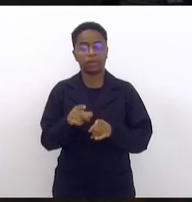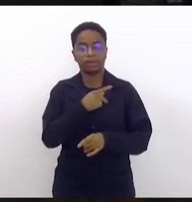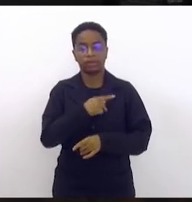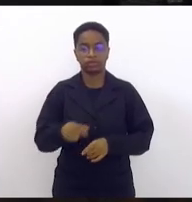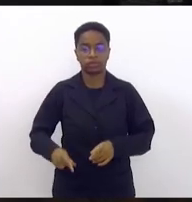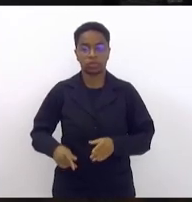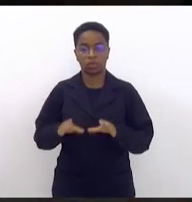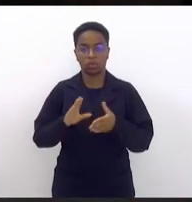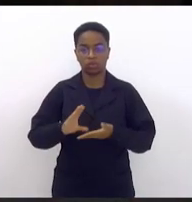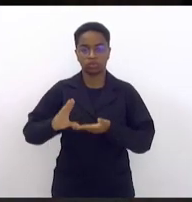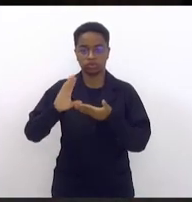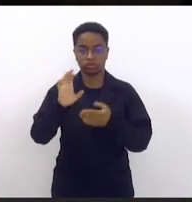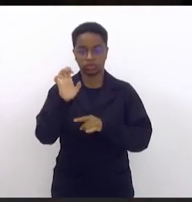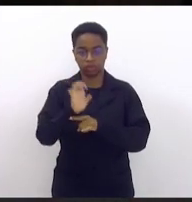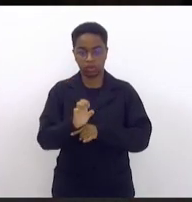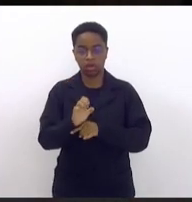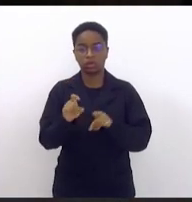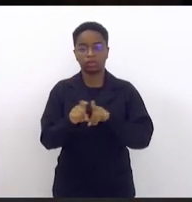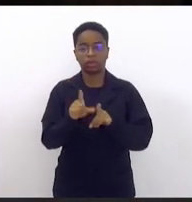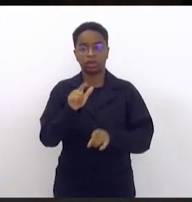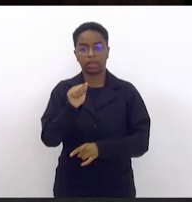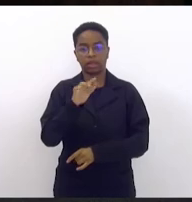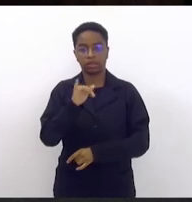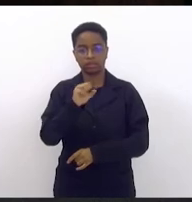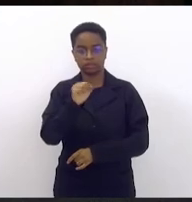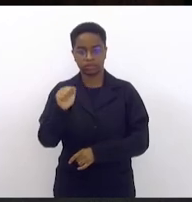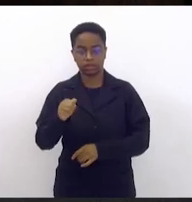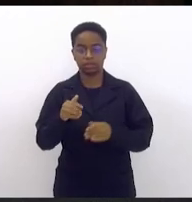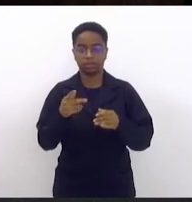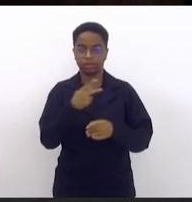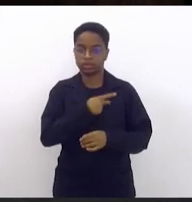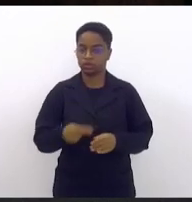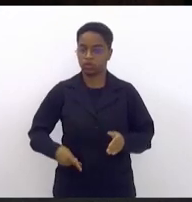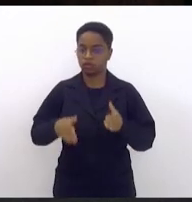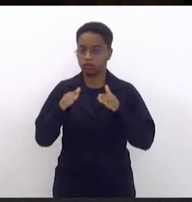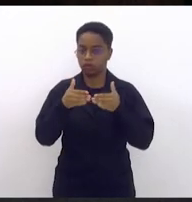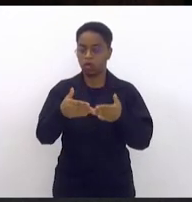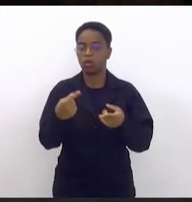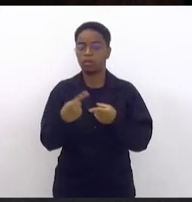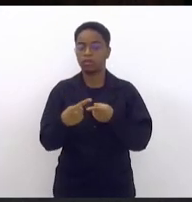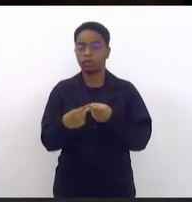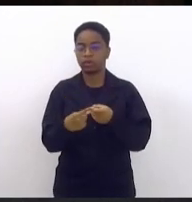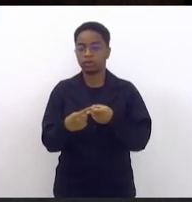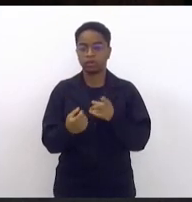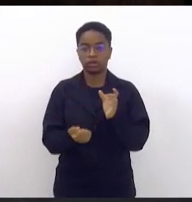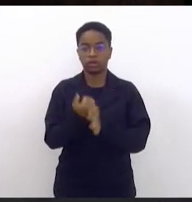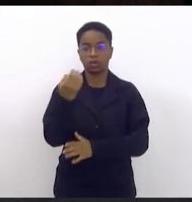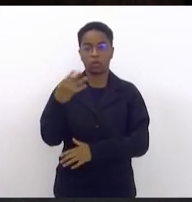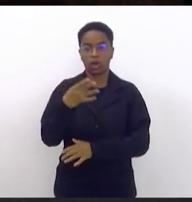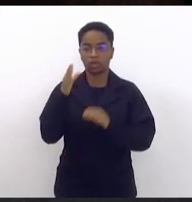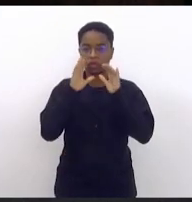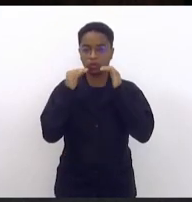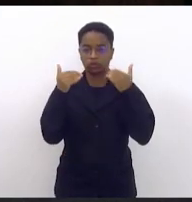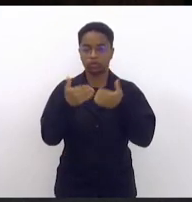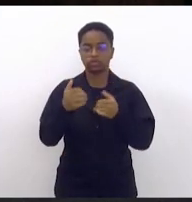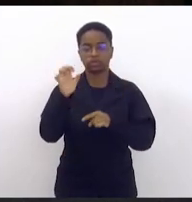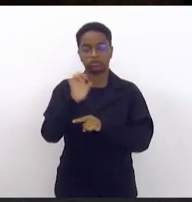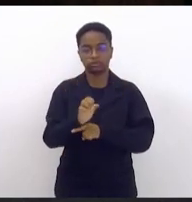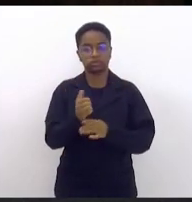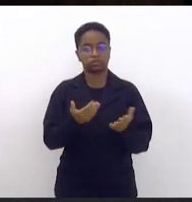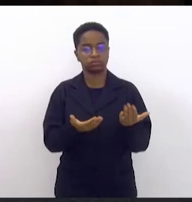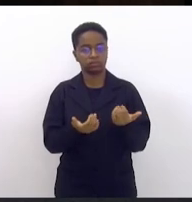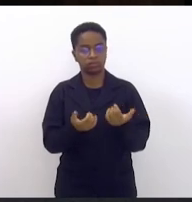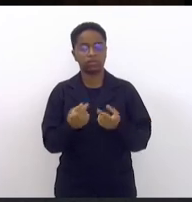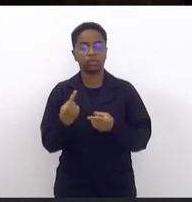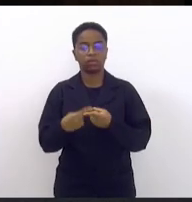Estadual também a Larissa como presidente do fórum pela realização da quarta Conferência estadual de juventude